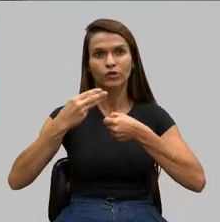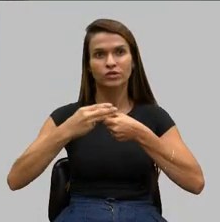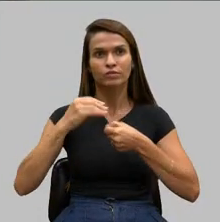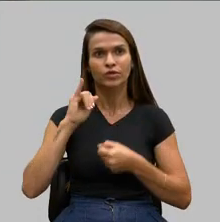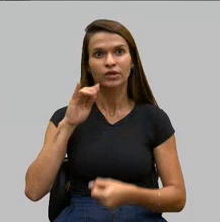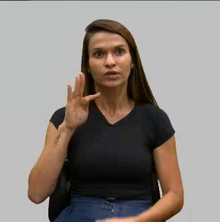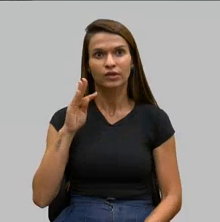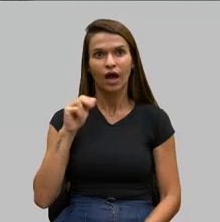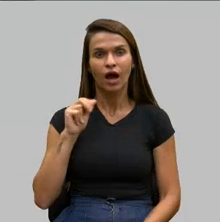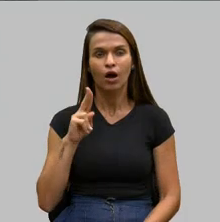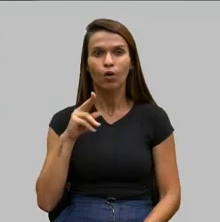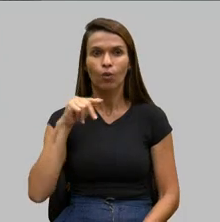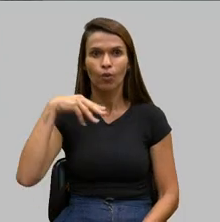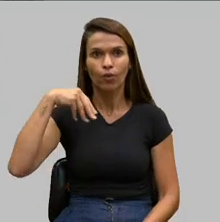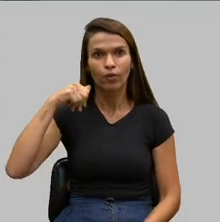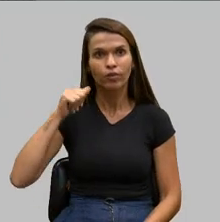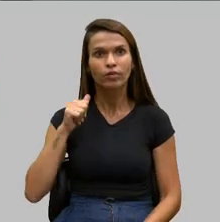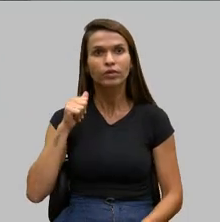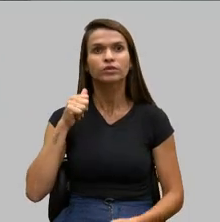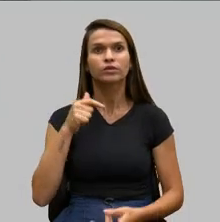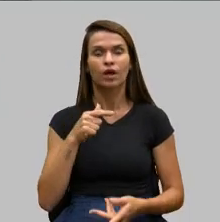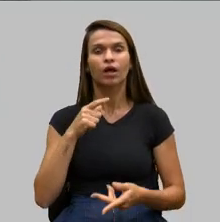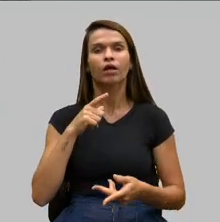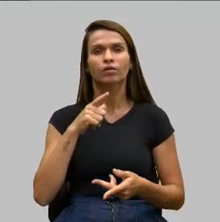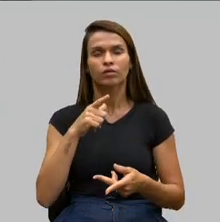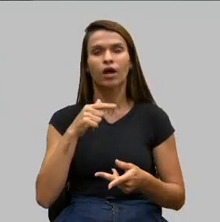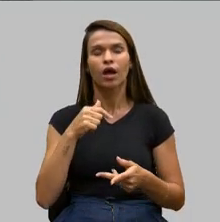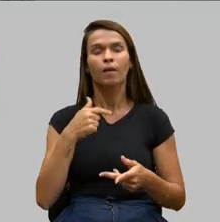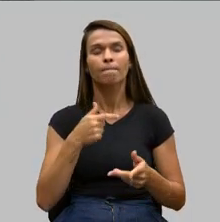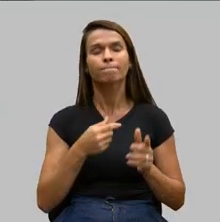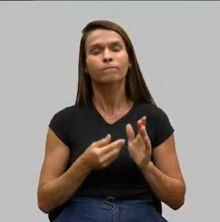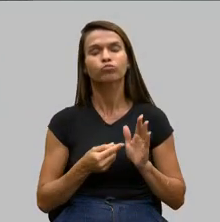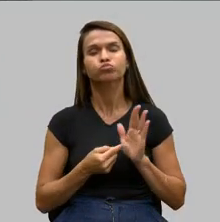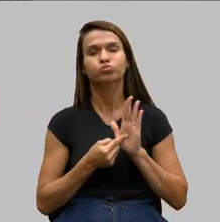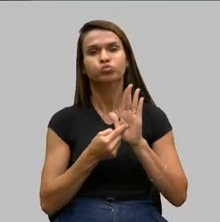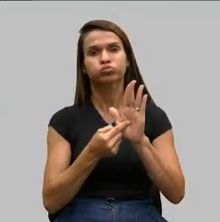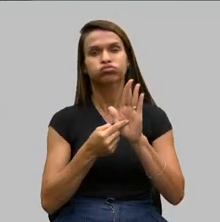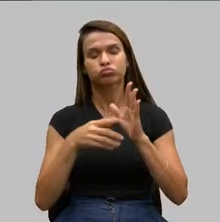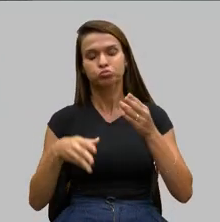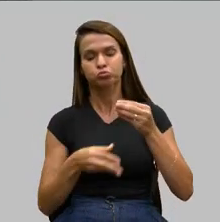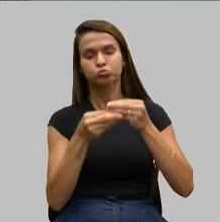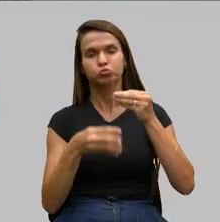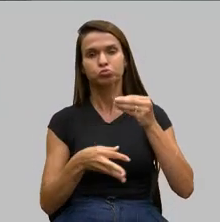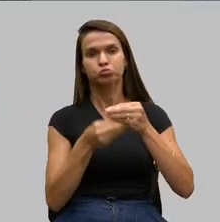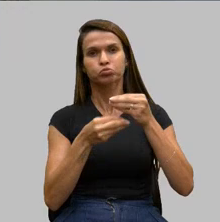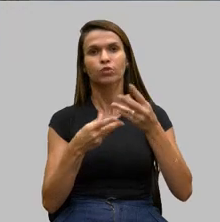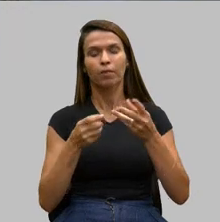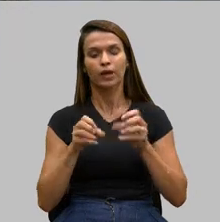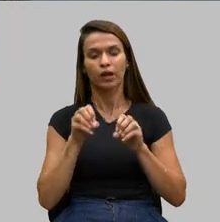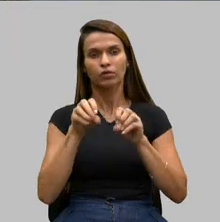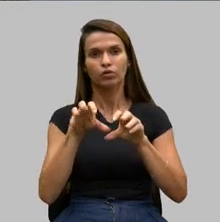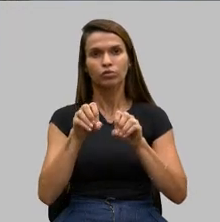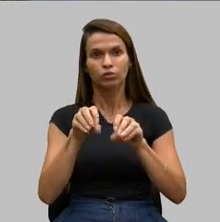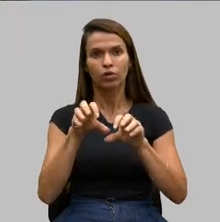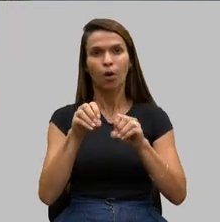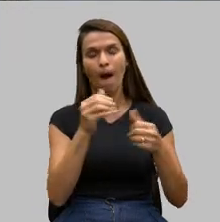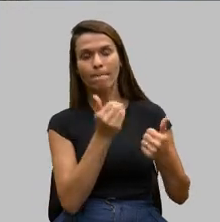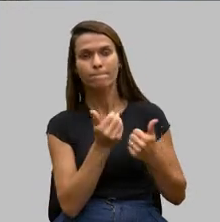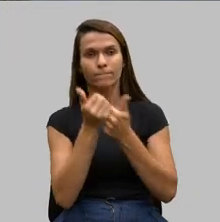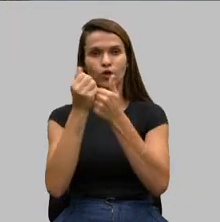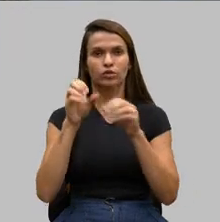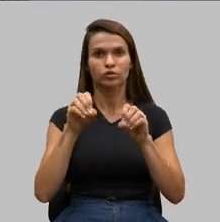mandato no Parlamento do município e que tem trazido grandes contribuições paraa Educação de Minas Gerais de todo o